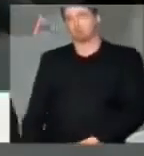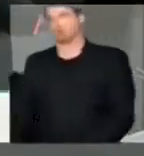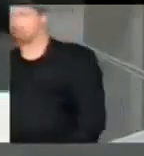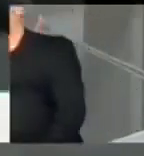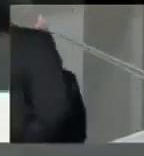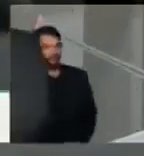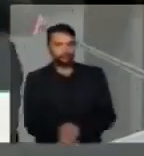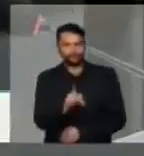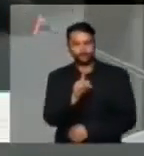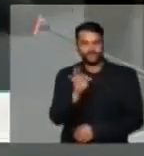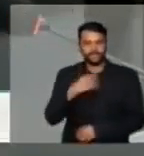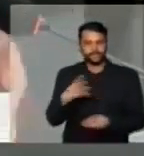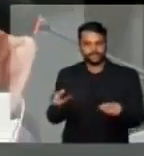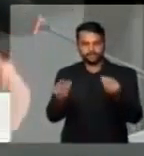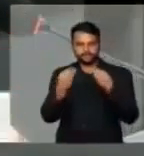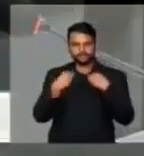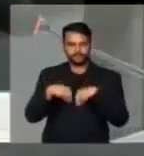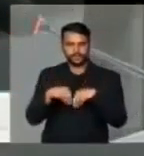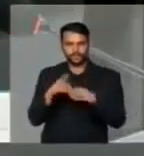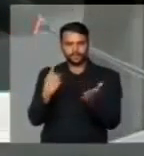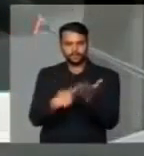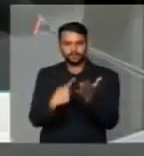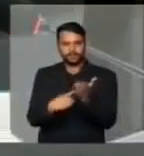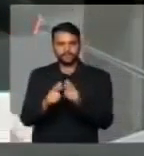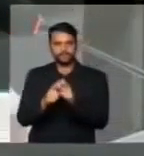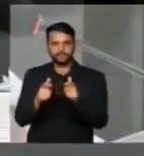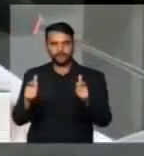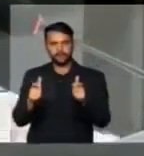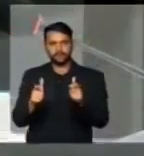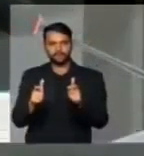povo brasileiro no maior estelionato eleitoral da história.